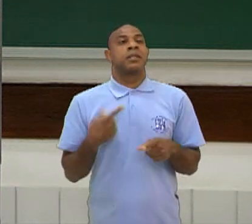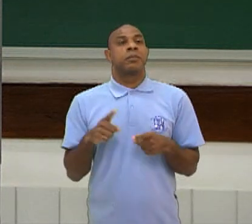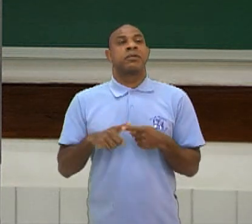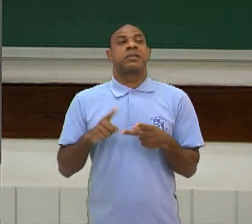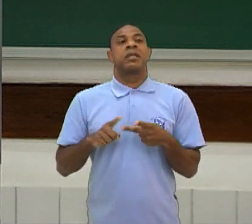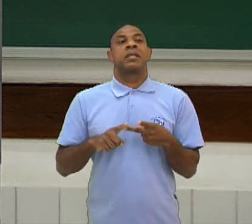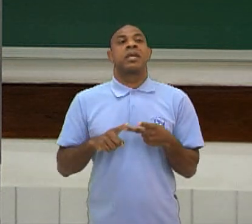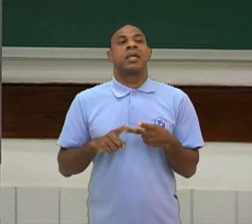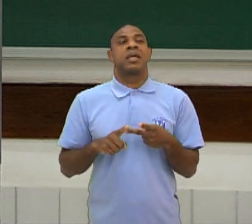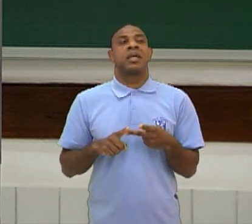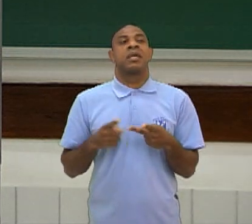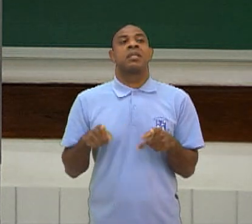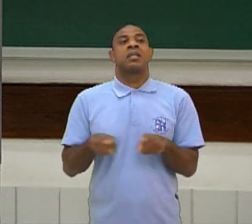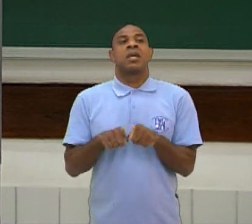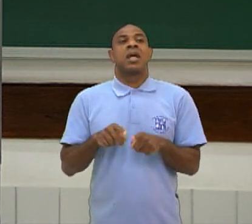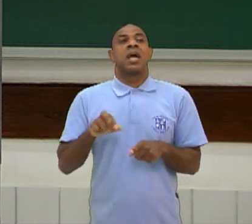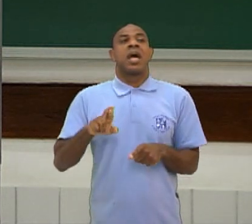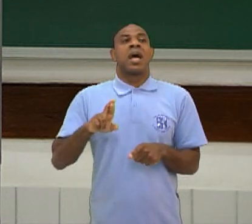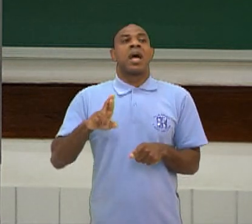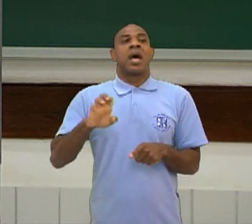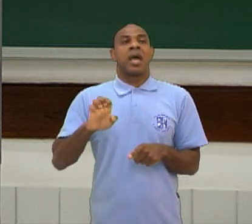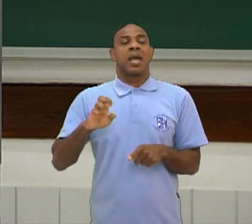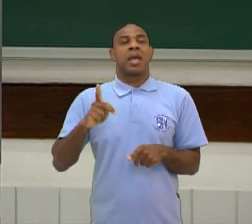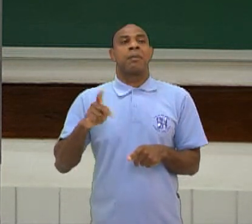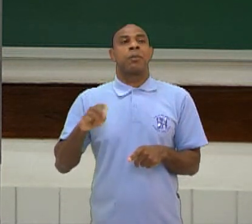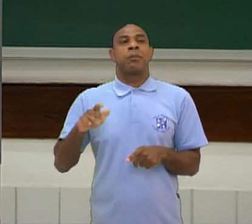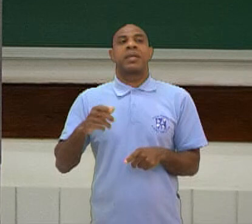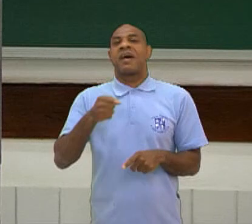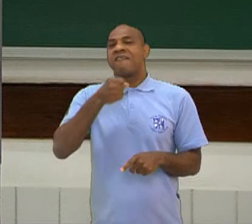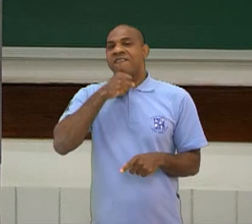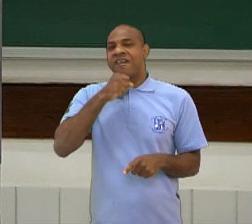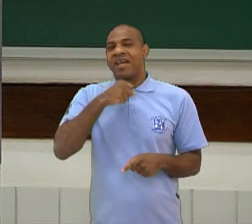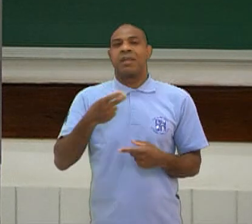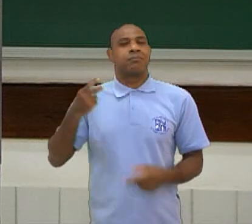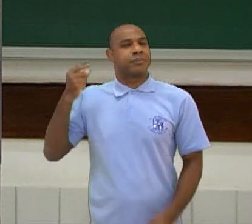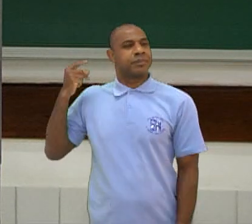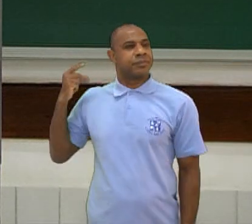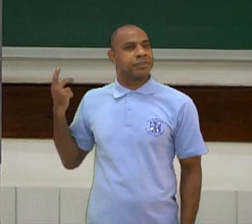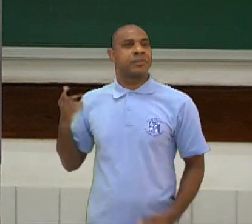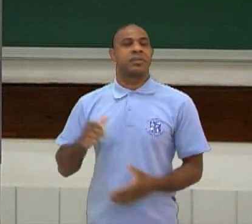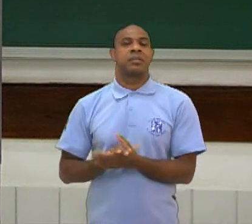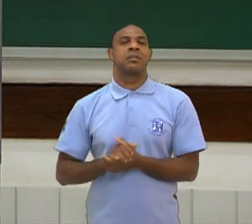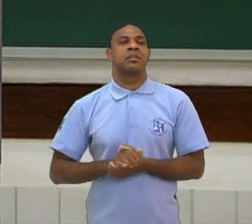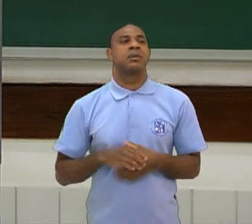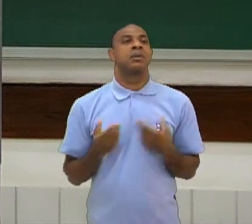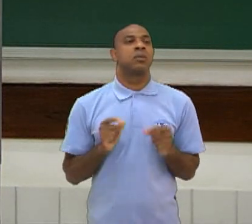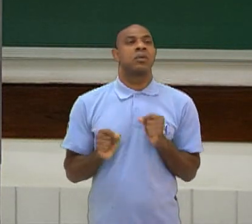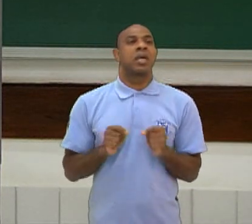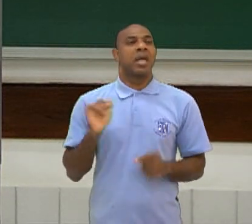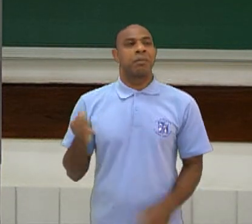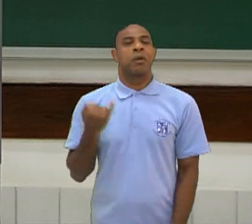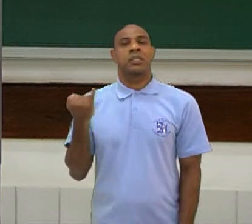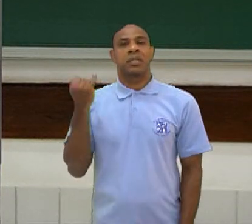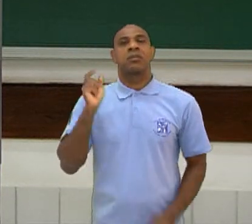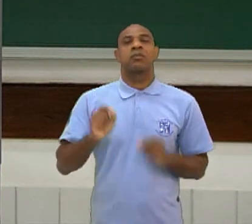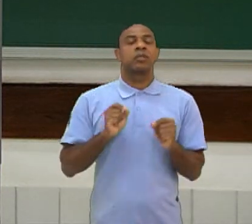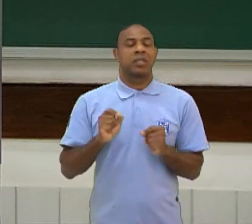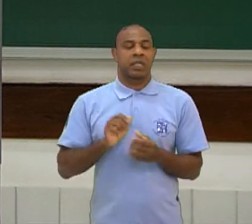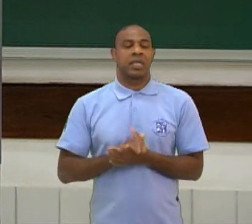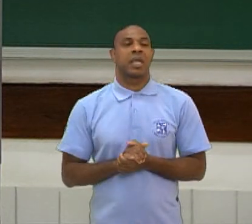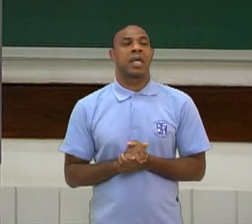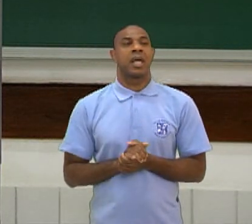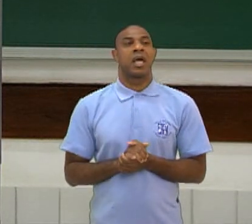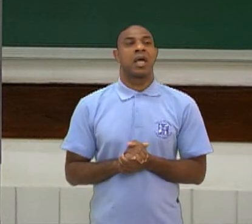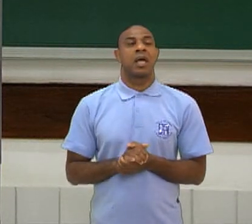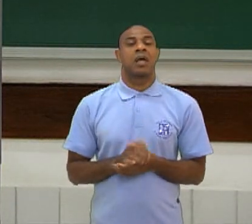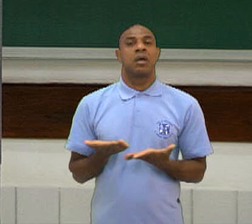Velha, a República dos Coronéis, que tem lá 4 coisas importantes de vocês se lembrarem, que é muito importante, é bastante importante. Por quê? Porque é um